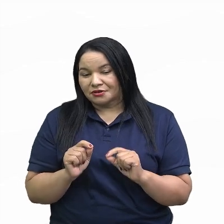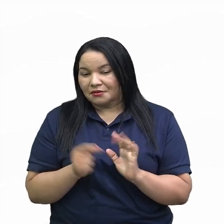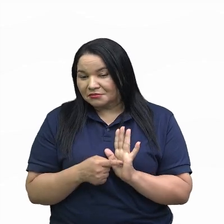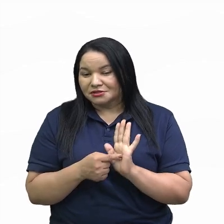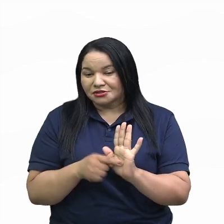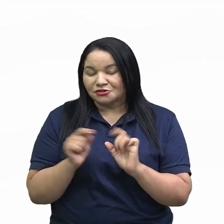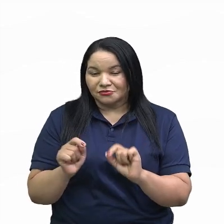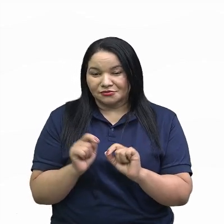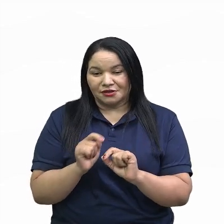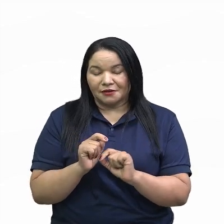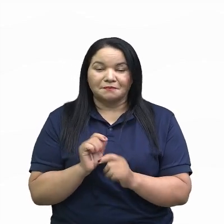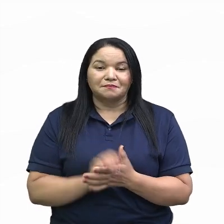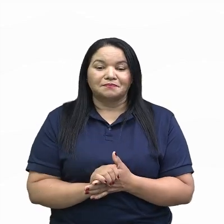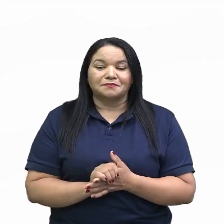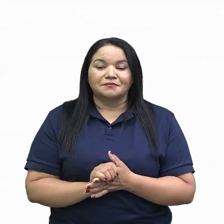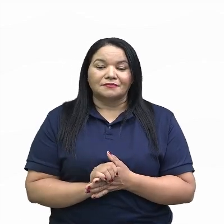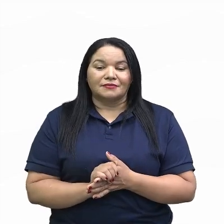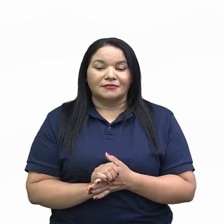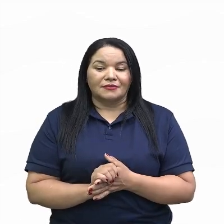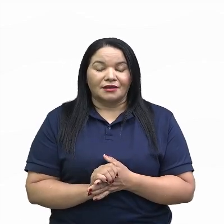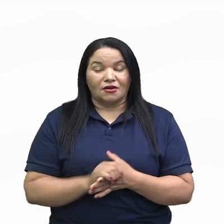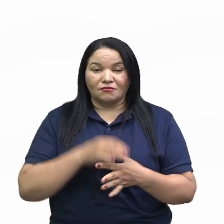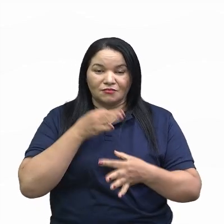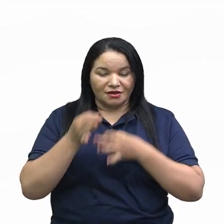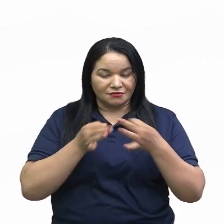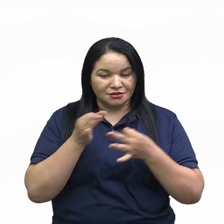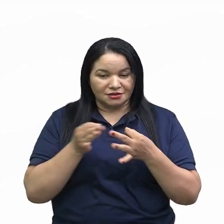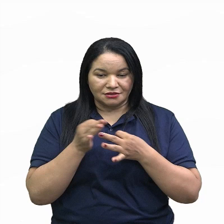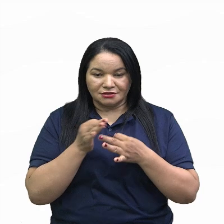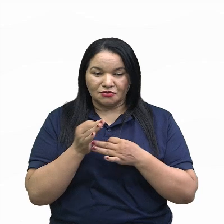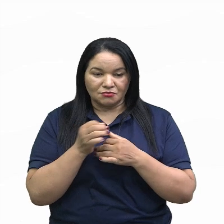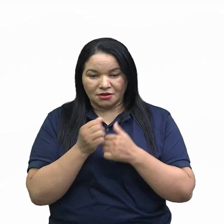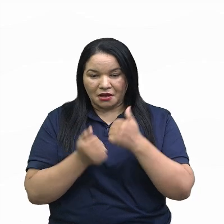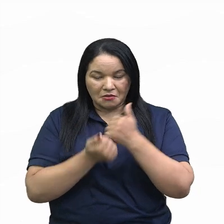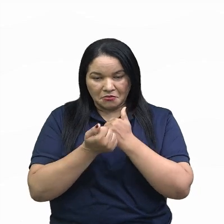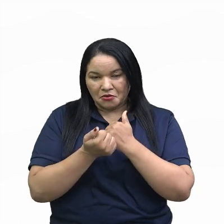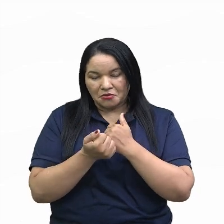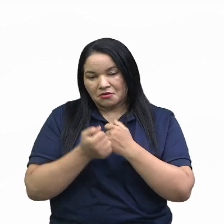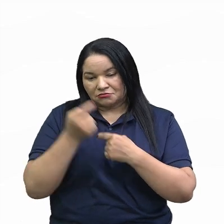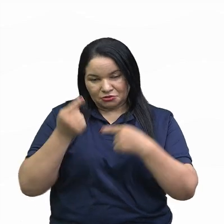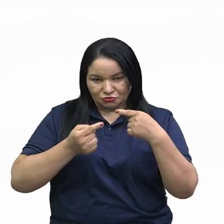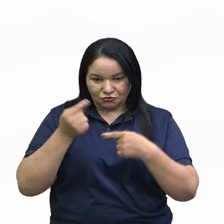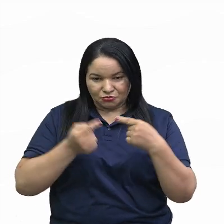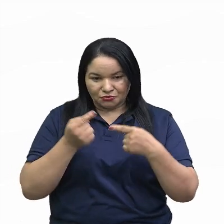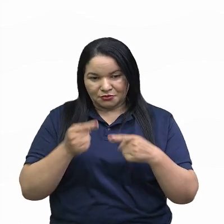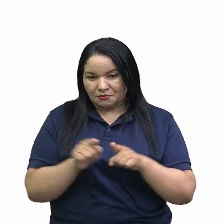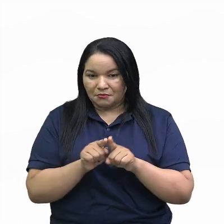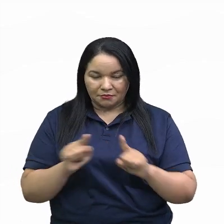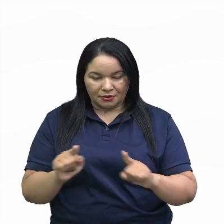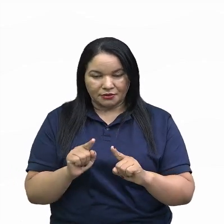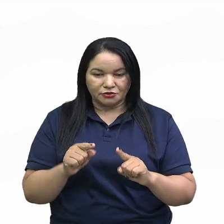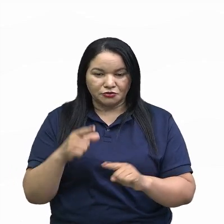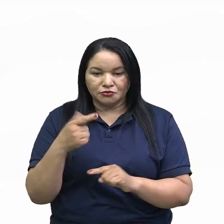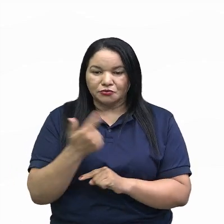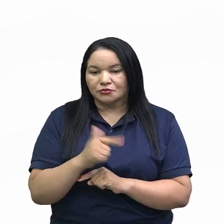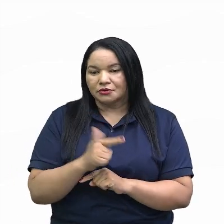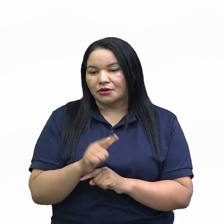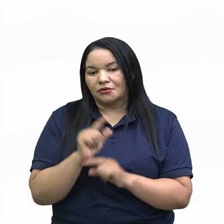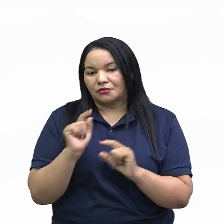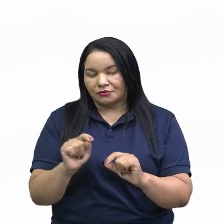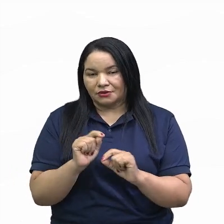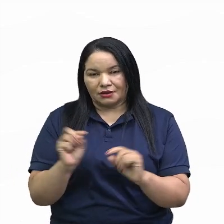uma tese que apoia as posições em disputas. Portanto, não há